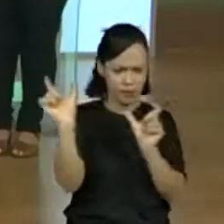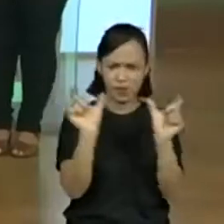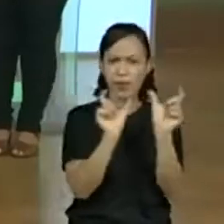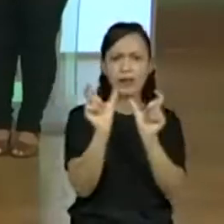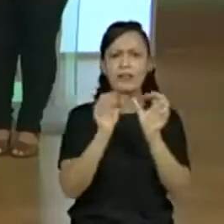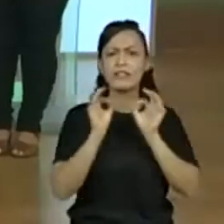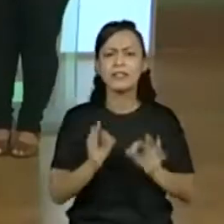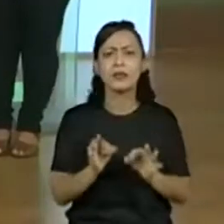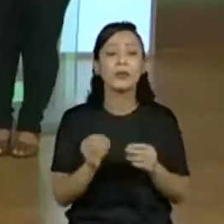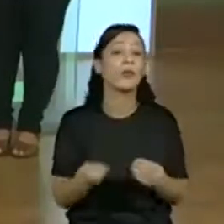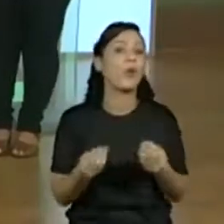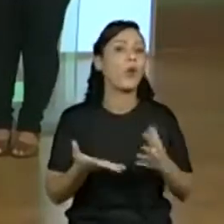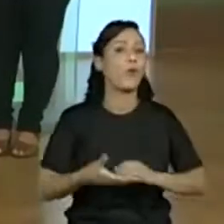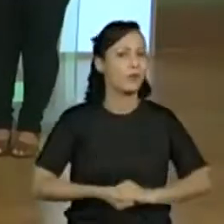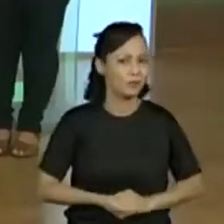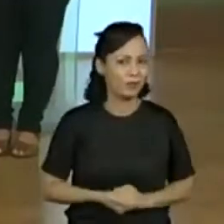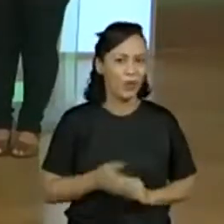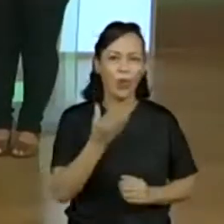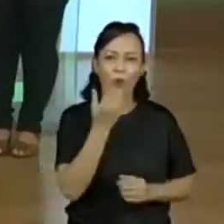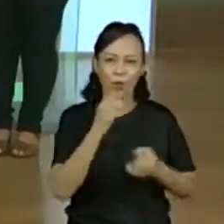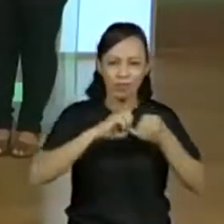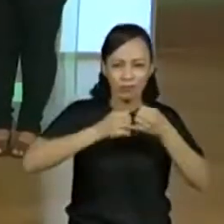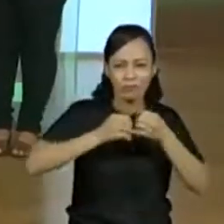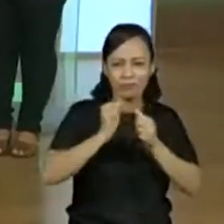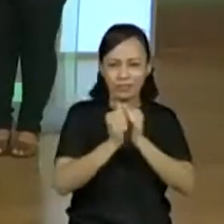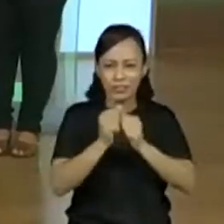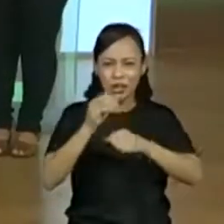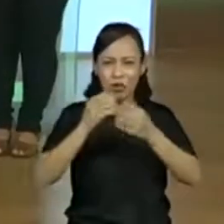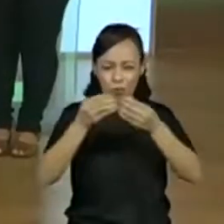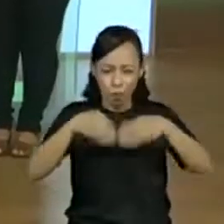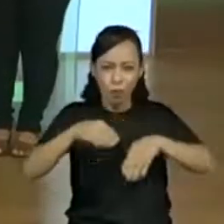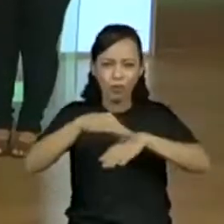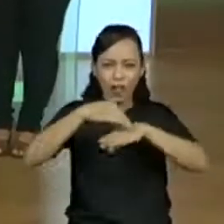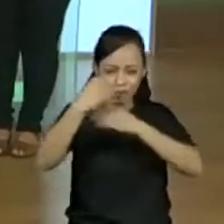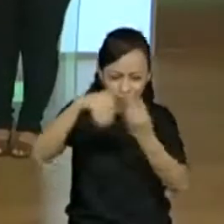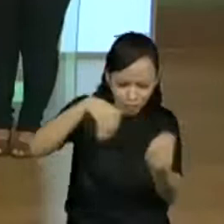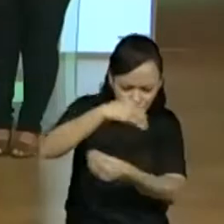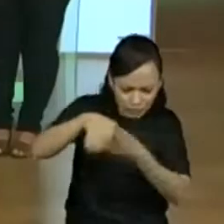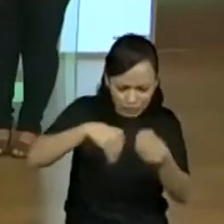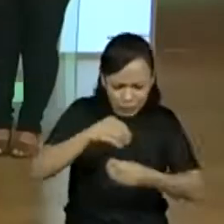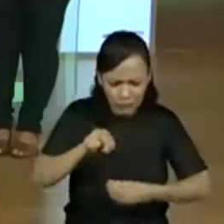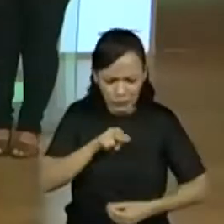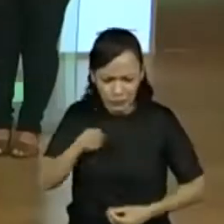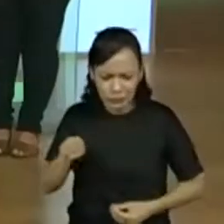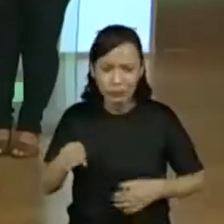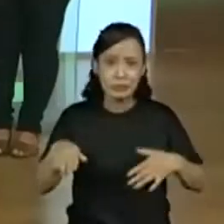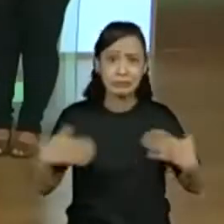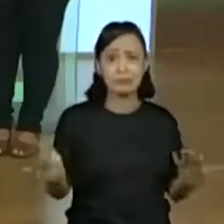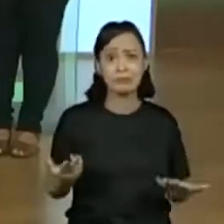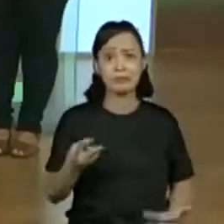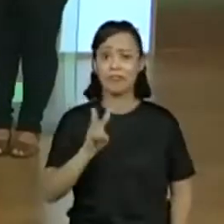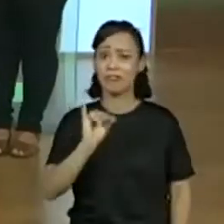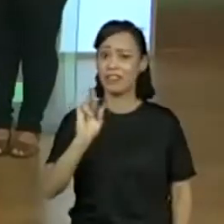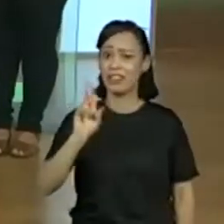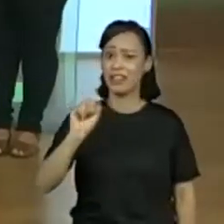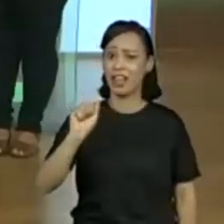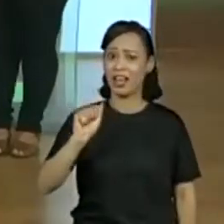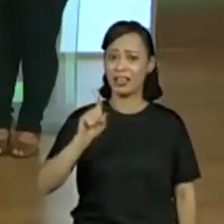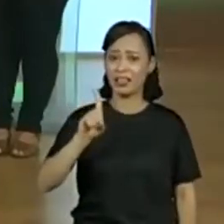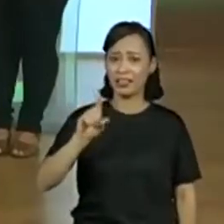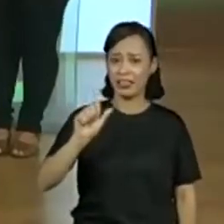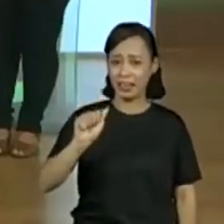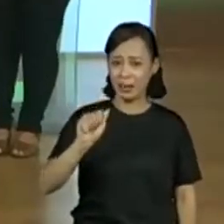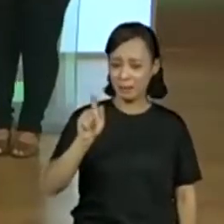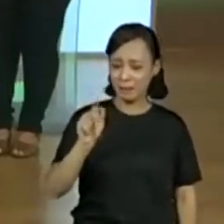virado à paulista a professora vive virado à paulista na virada paulista o meu nome